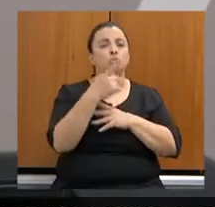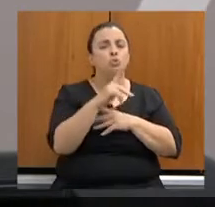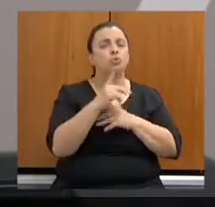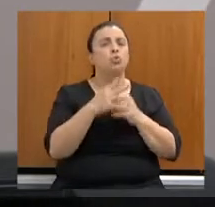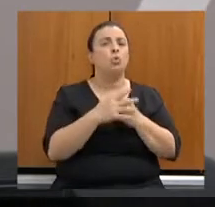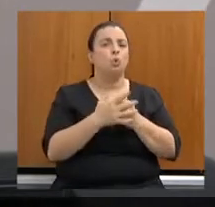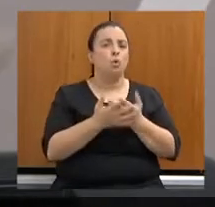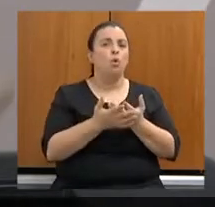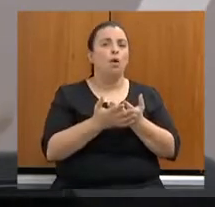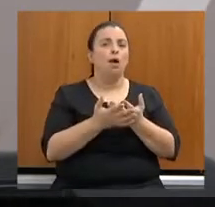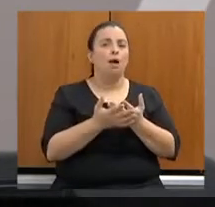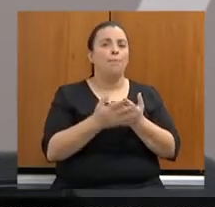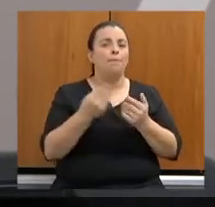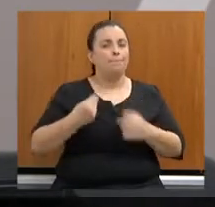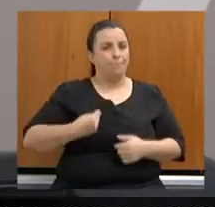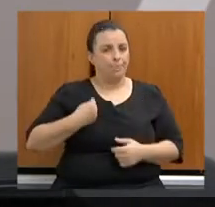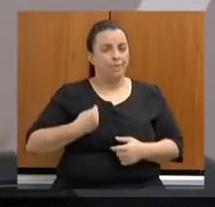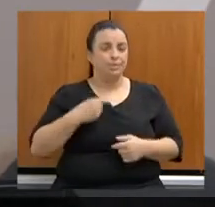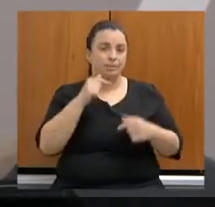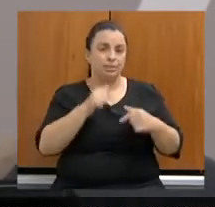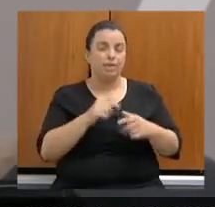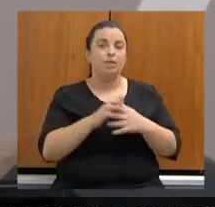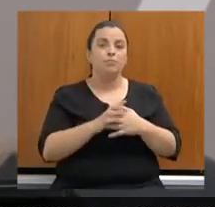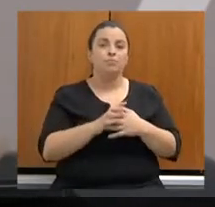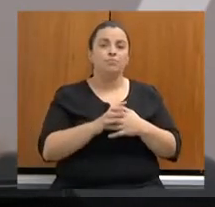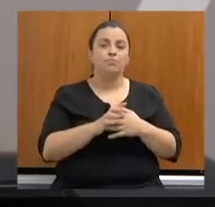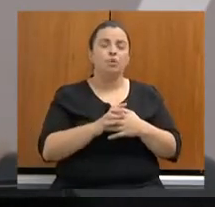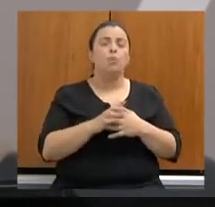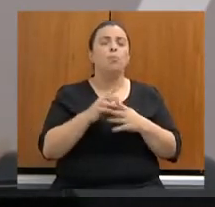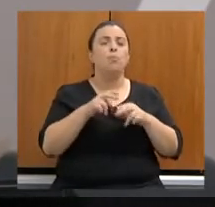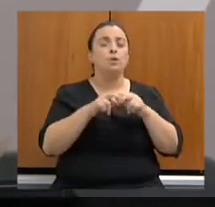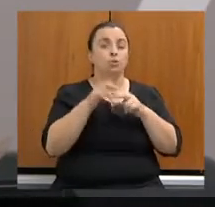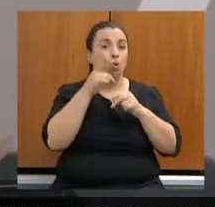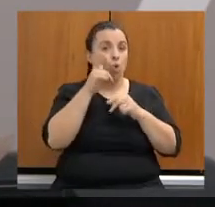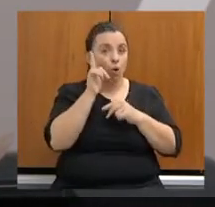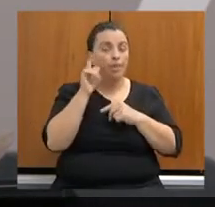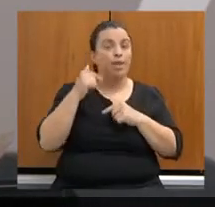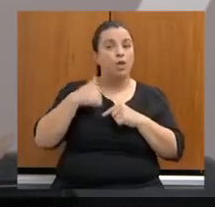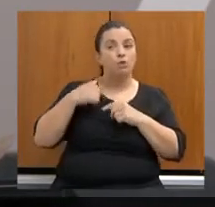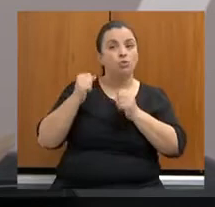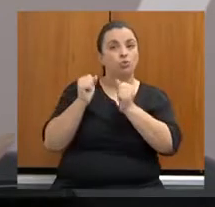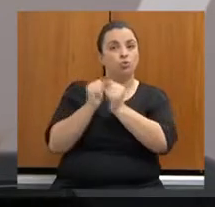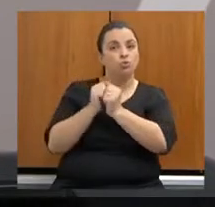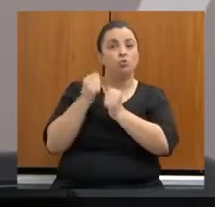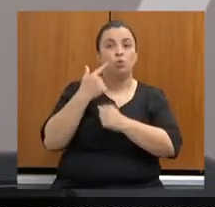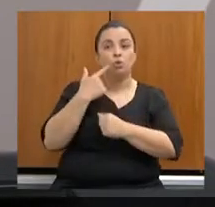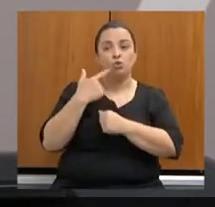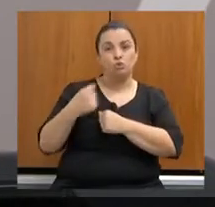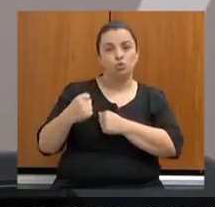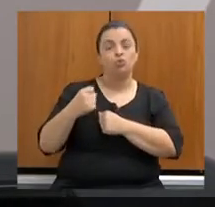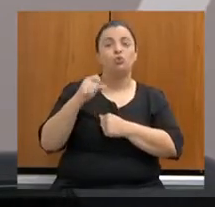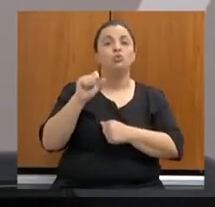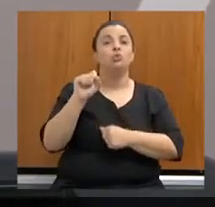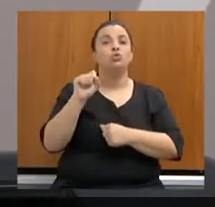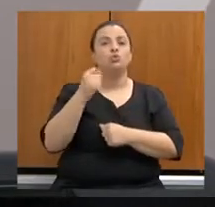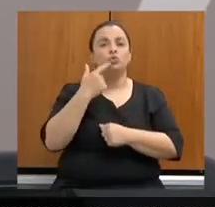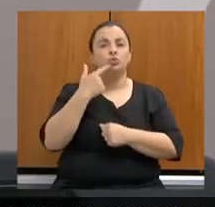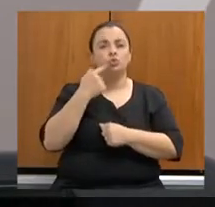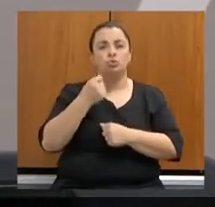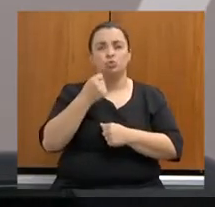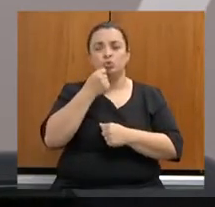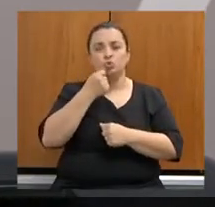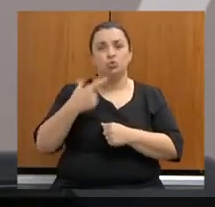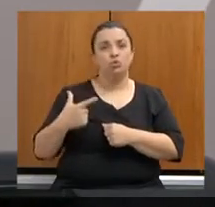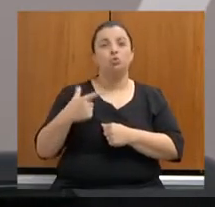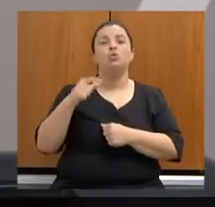Porque ontem eu e o deputado João Vitor Xavier nós questionamos muito Fábio bater ET a